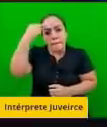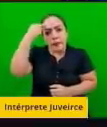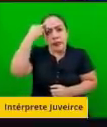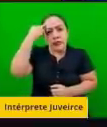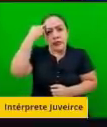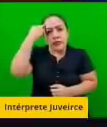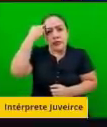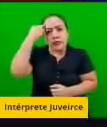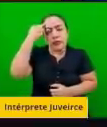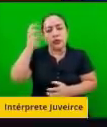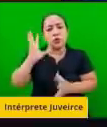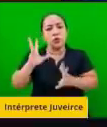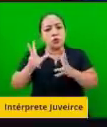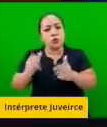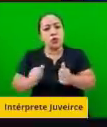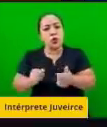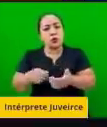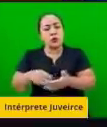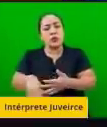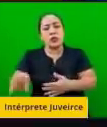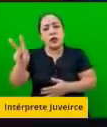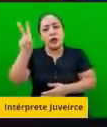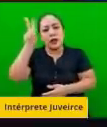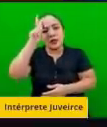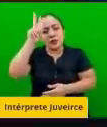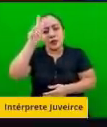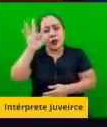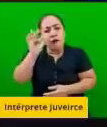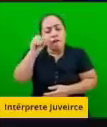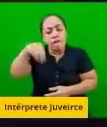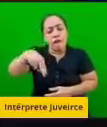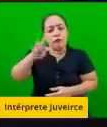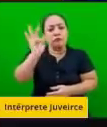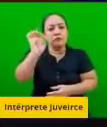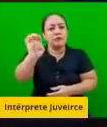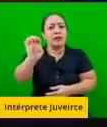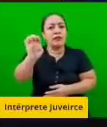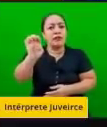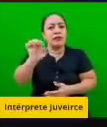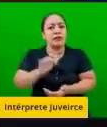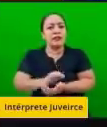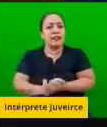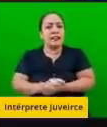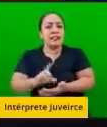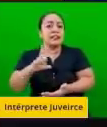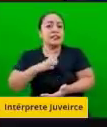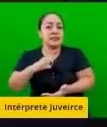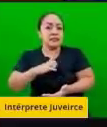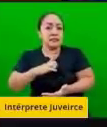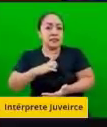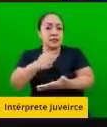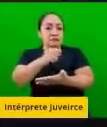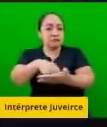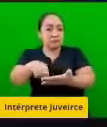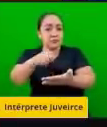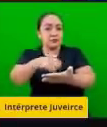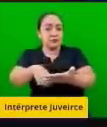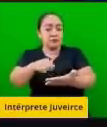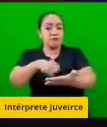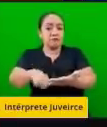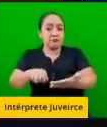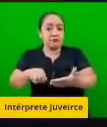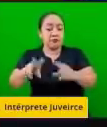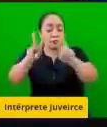parte de sua vivência, parte do sujeito, e cujos temas presentes na fonte possam que se aproximar desse